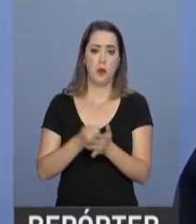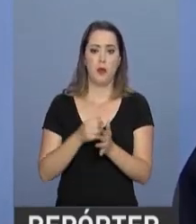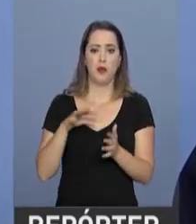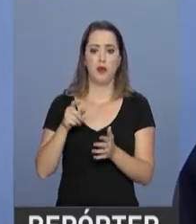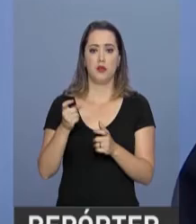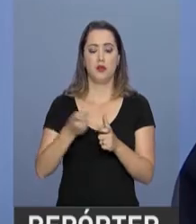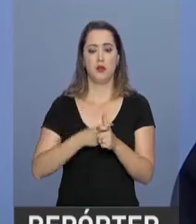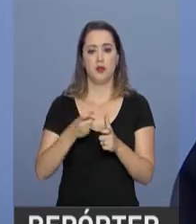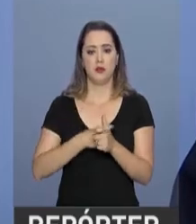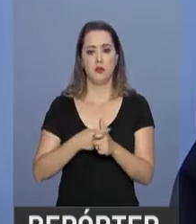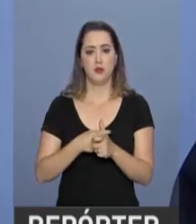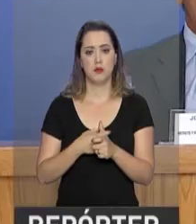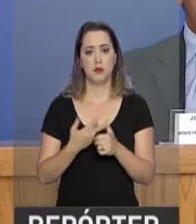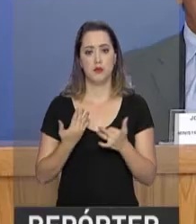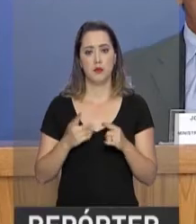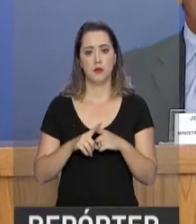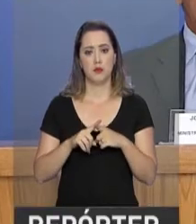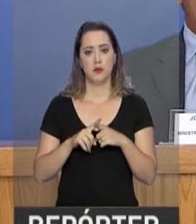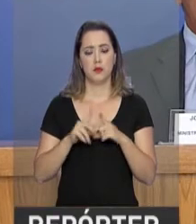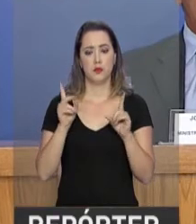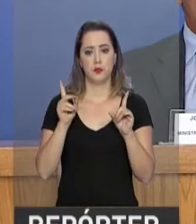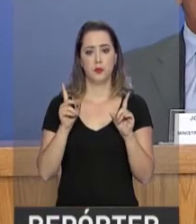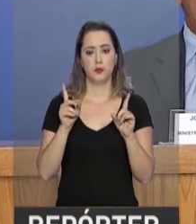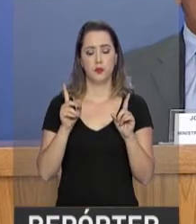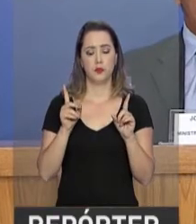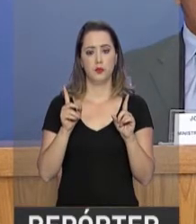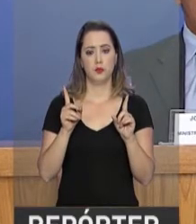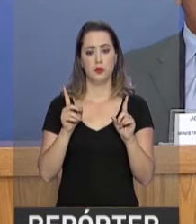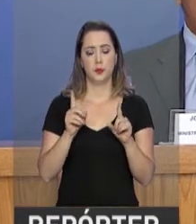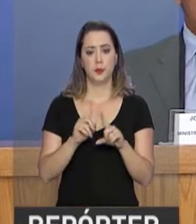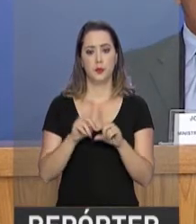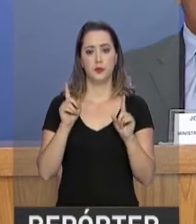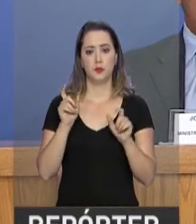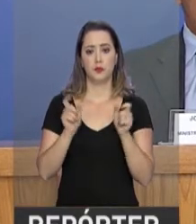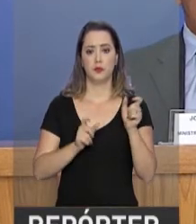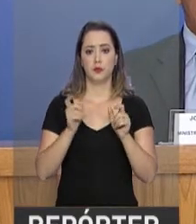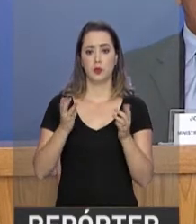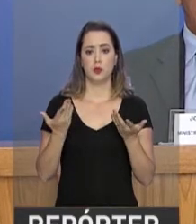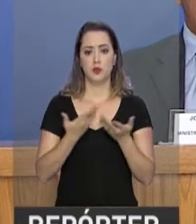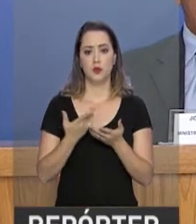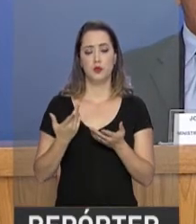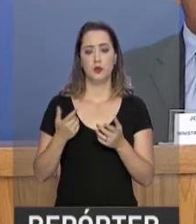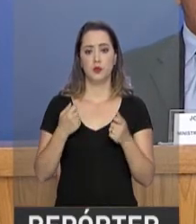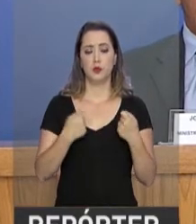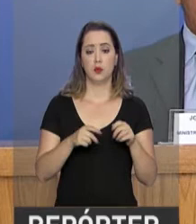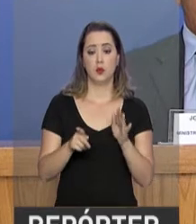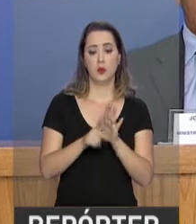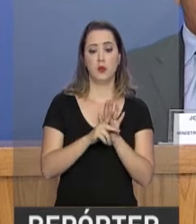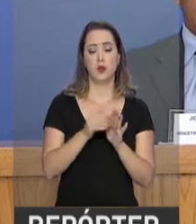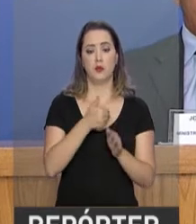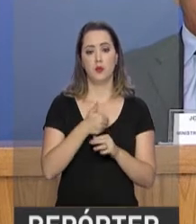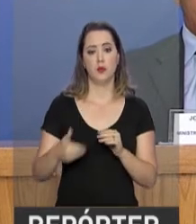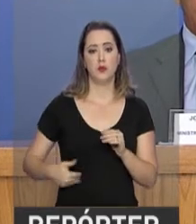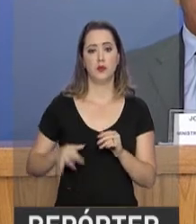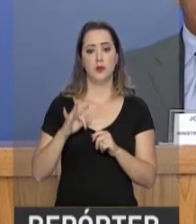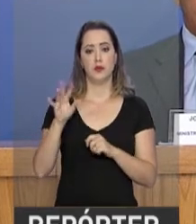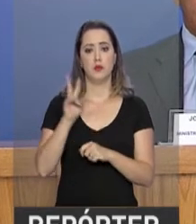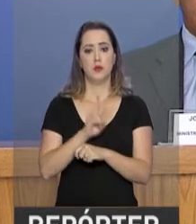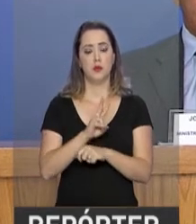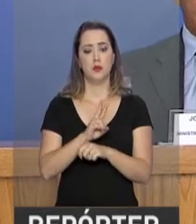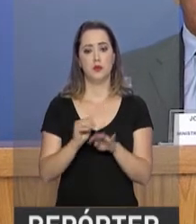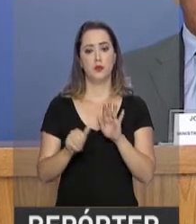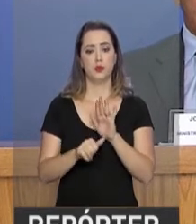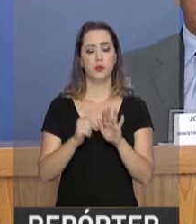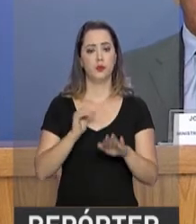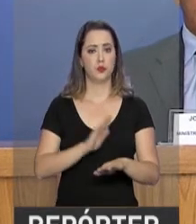dívidas mas é o saberes da união esses não estarão protegidos em primeiro